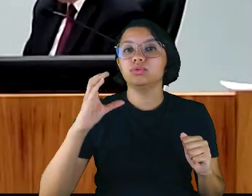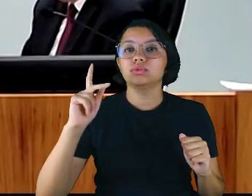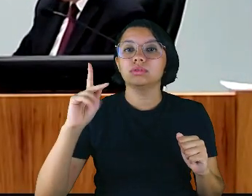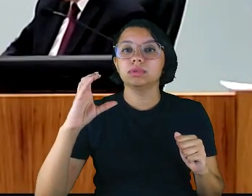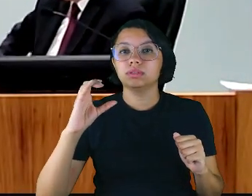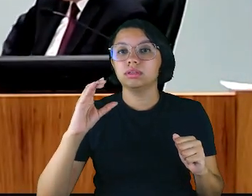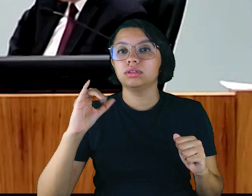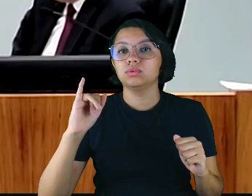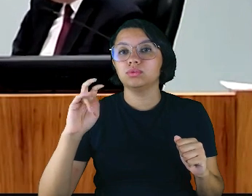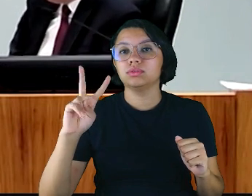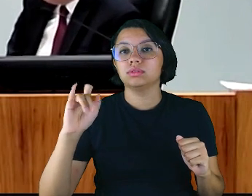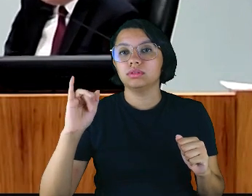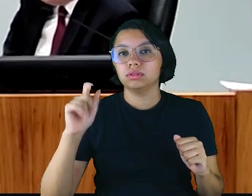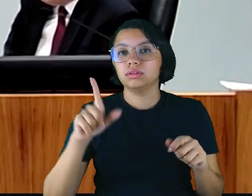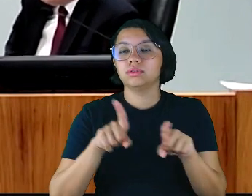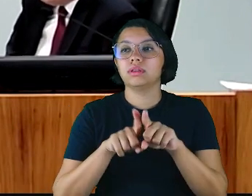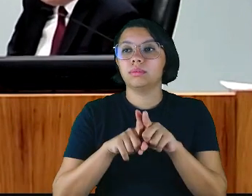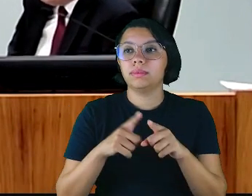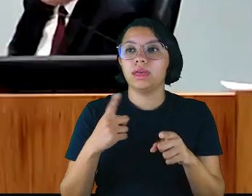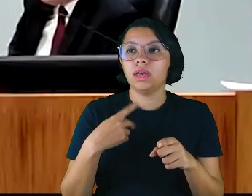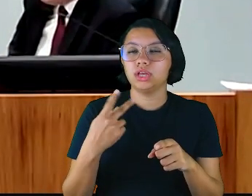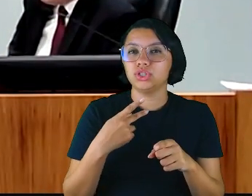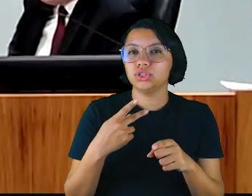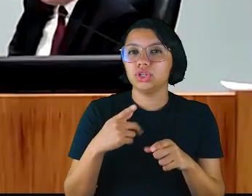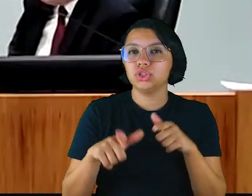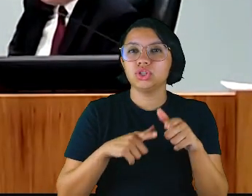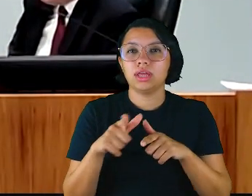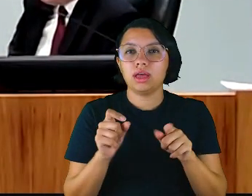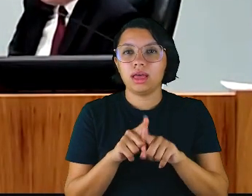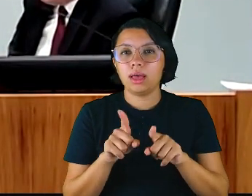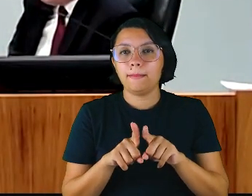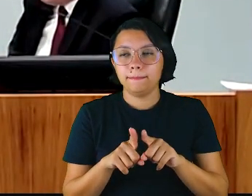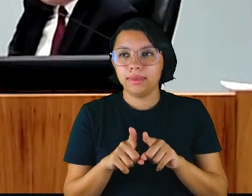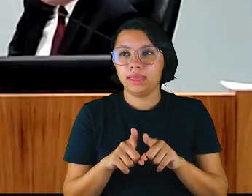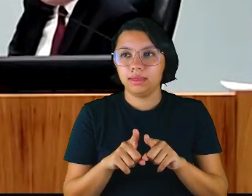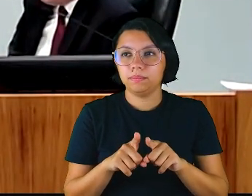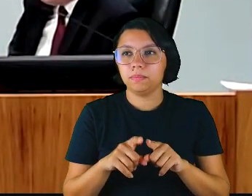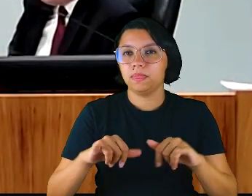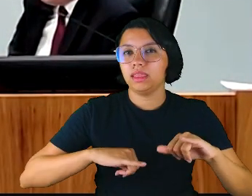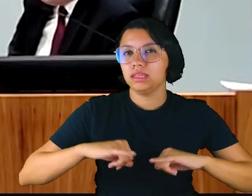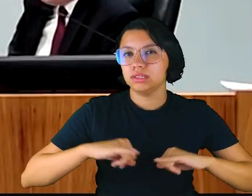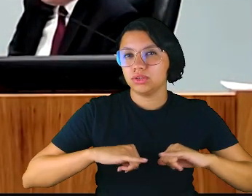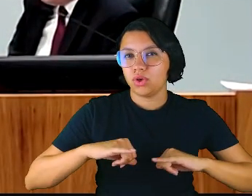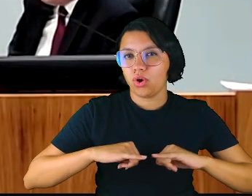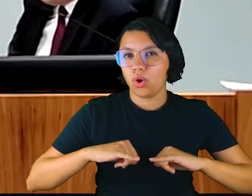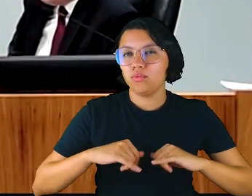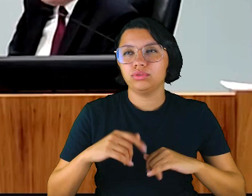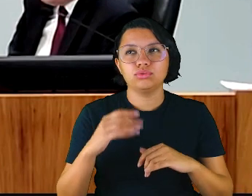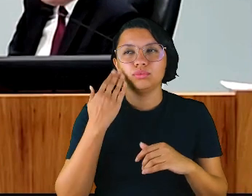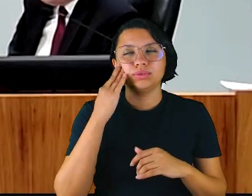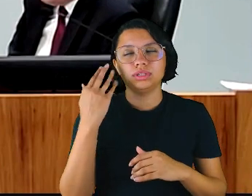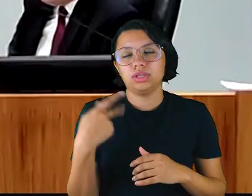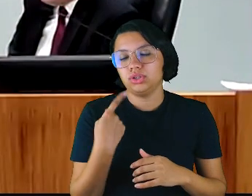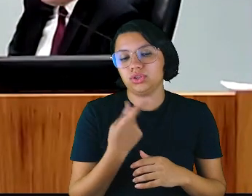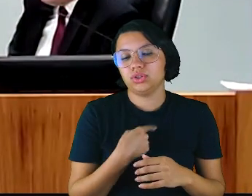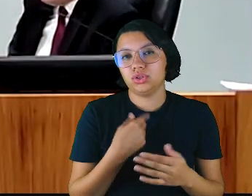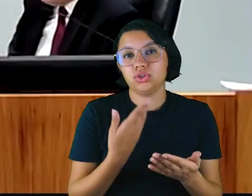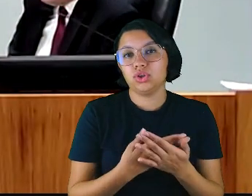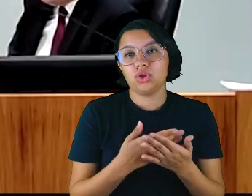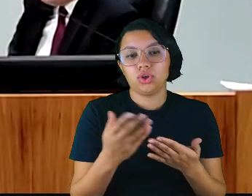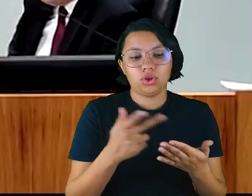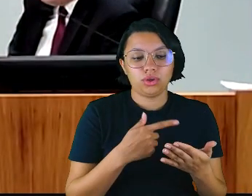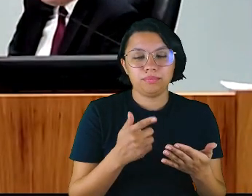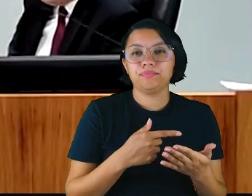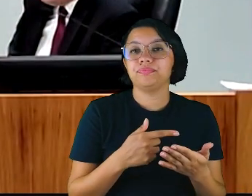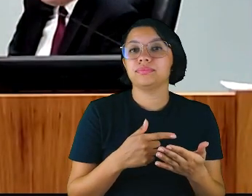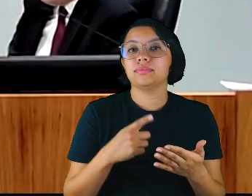CPC e do que no cível. A gente lida com isso, às vezes sofre até estigma e não é muito compreendido academicamente. A CLT